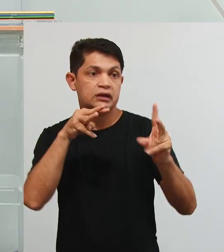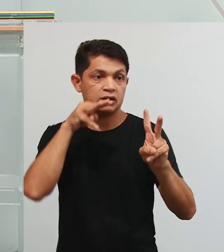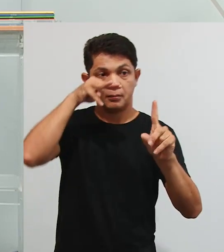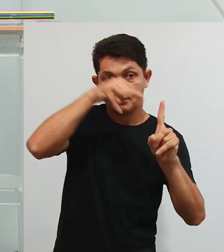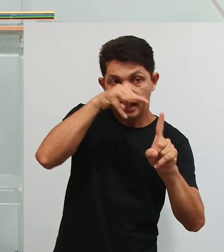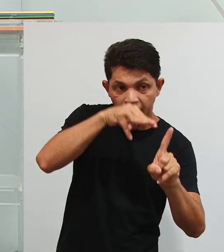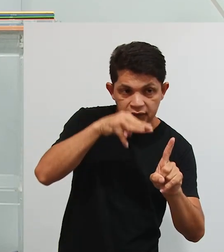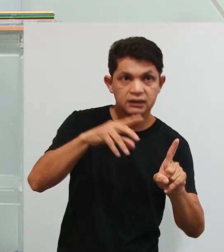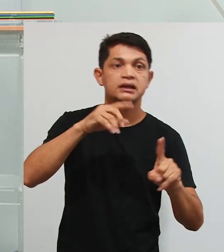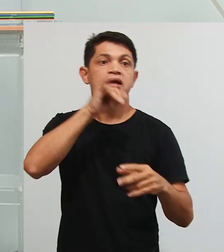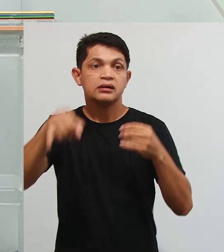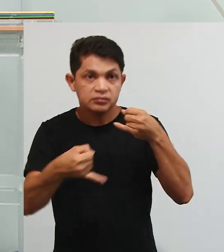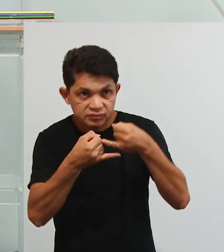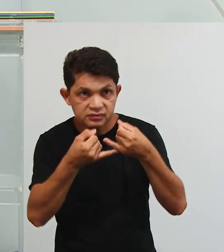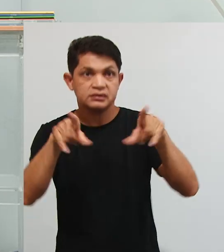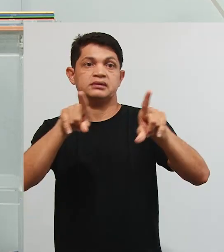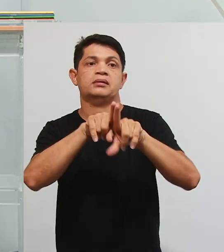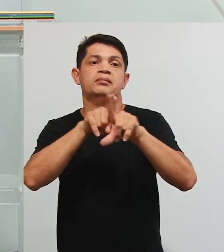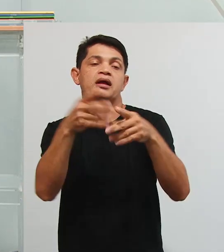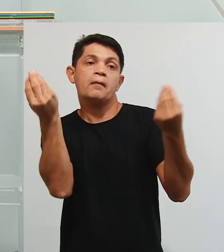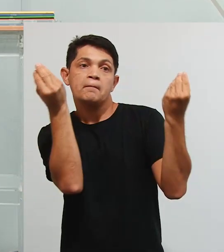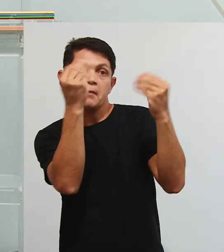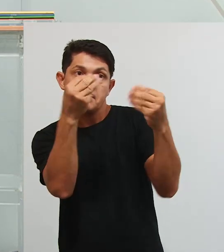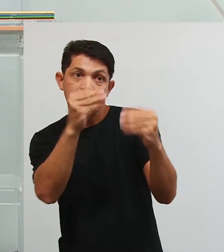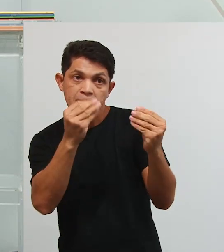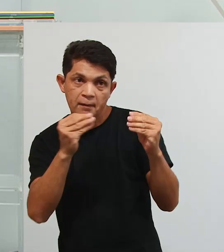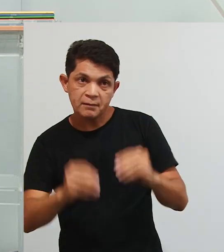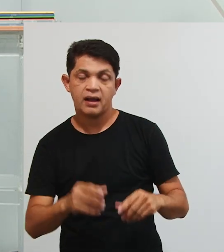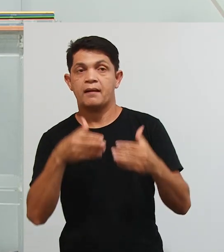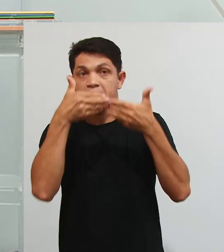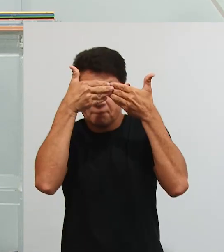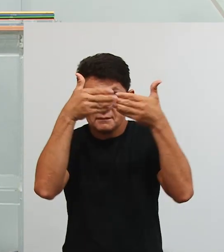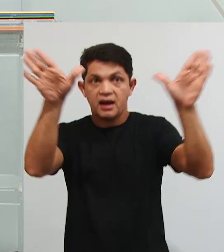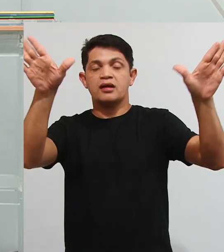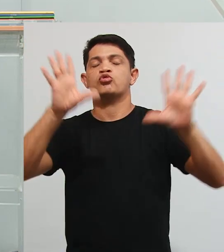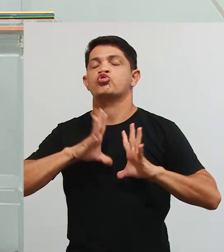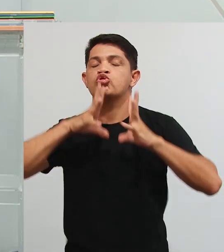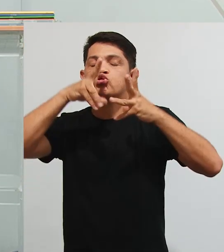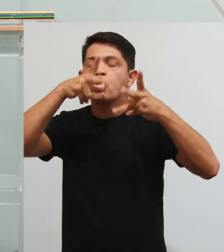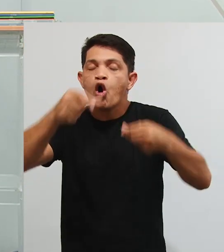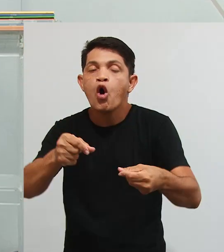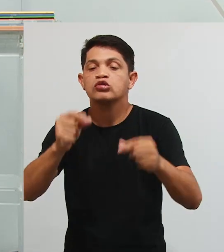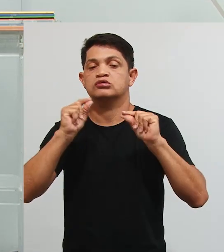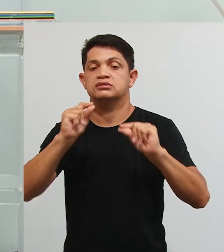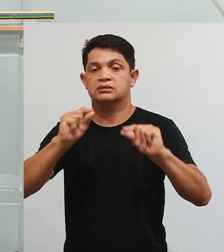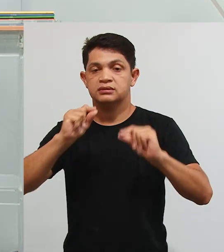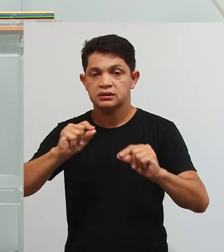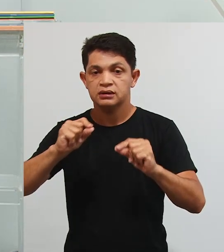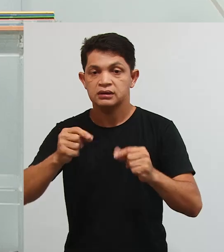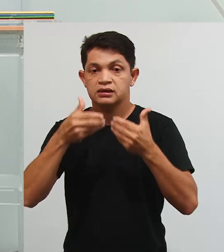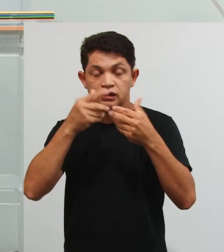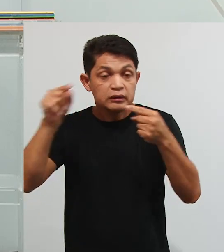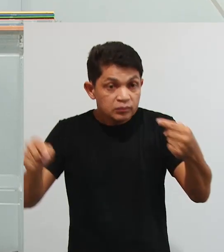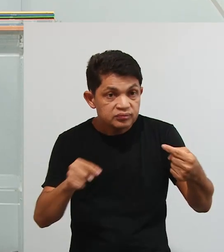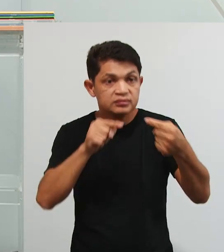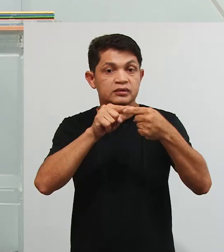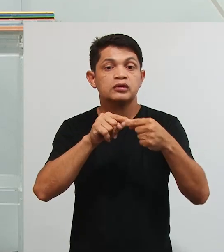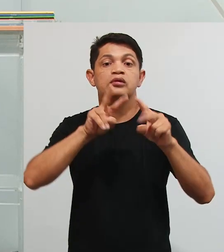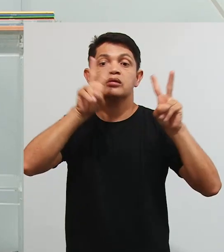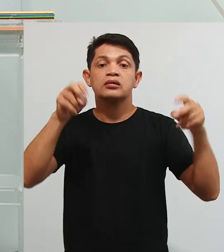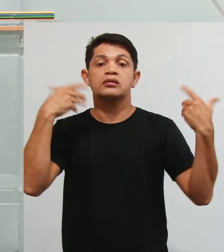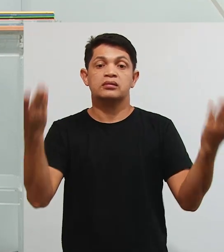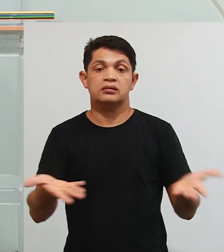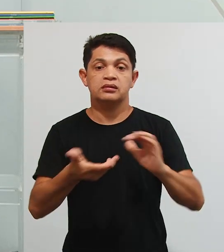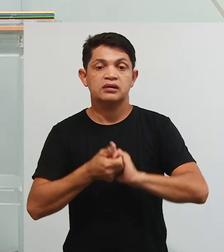que tem que ter justificativa. Ele tem uma construção mais aberta. Mas em todos eles, você tem que ter um objetivo, que